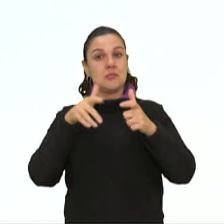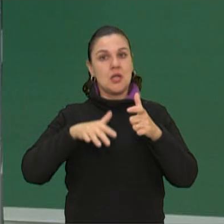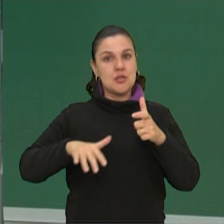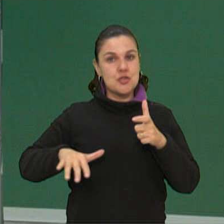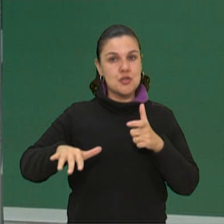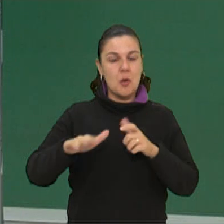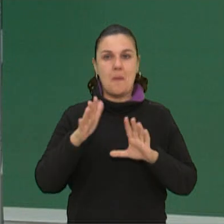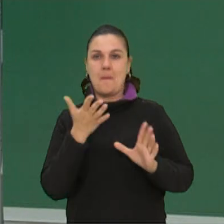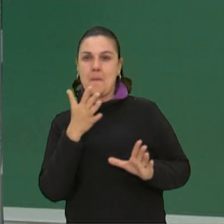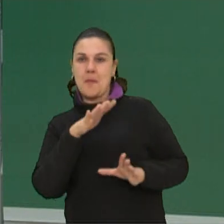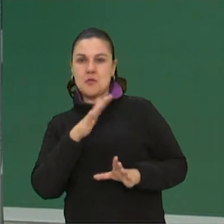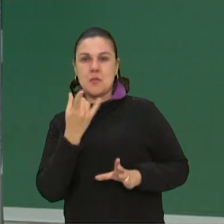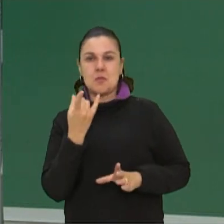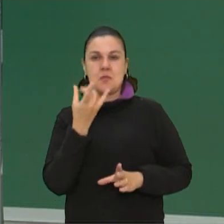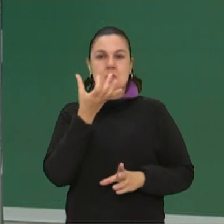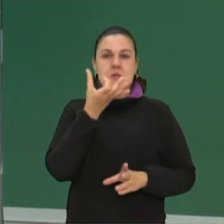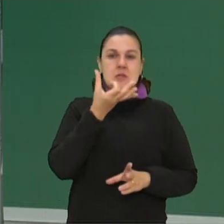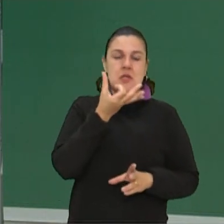Lembra? Por volta de